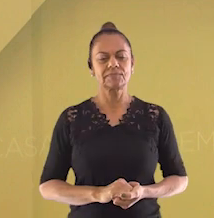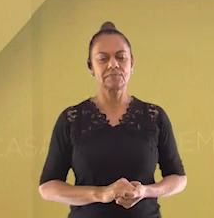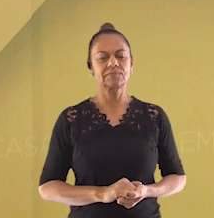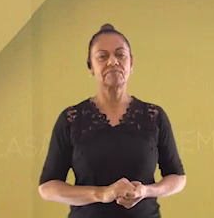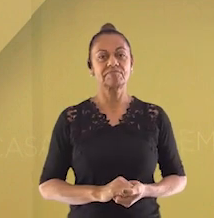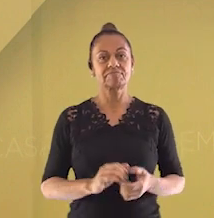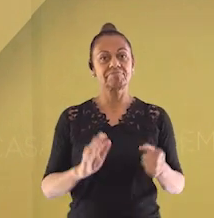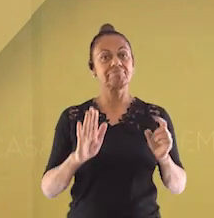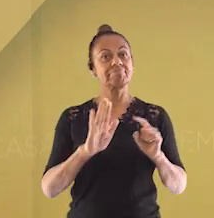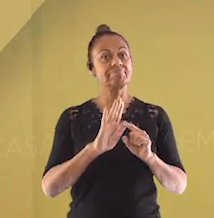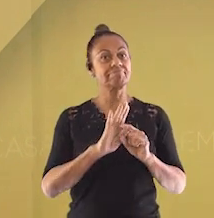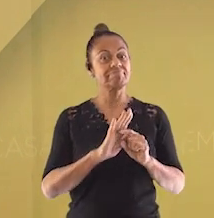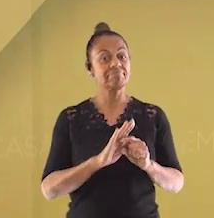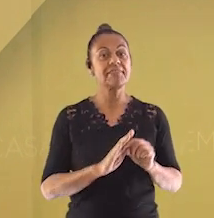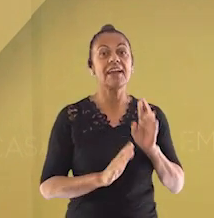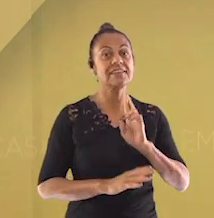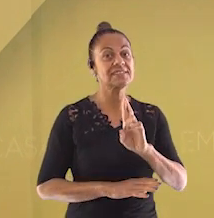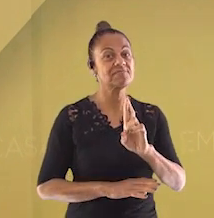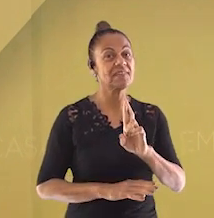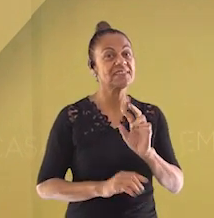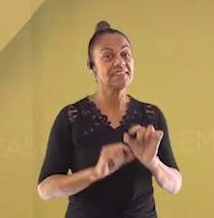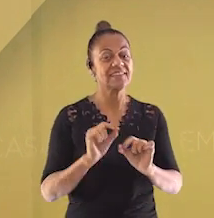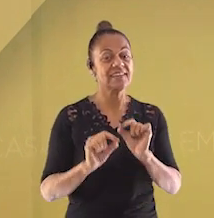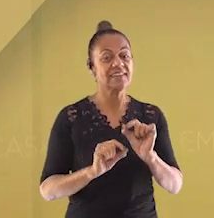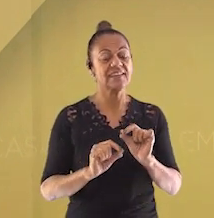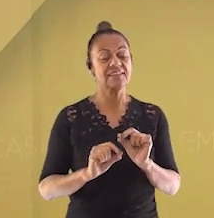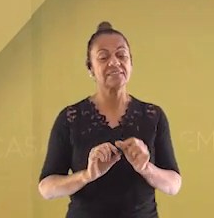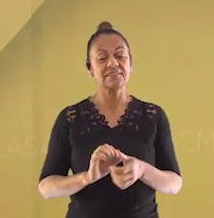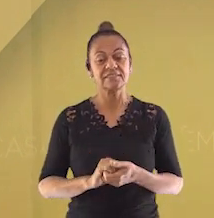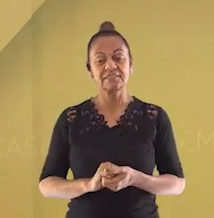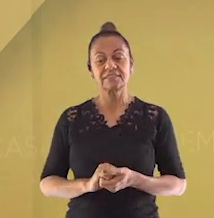diensor is a Plate